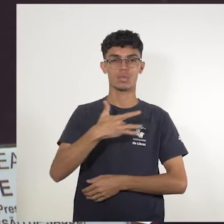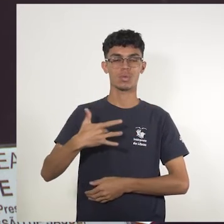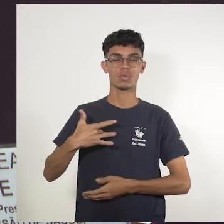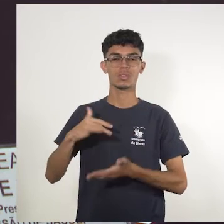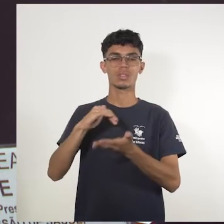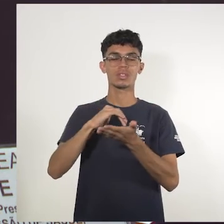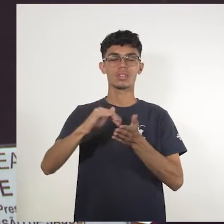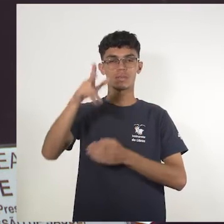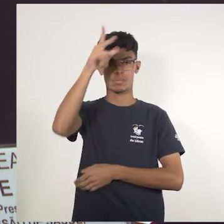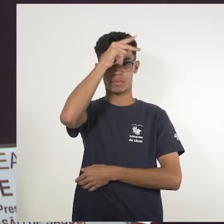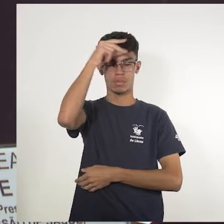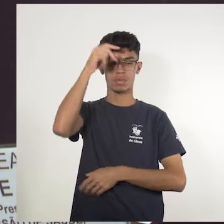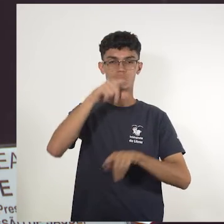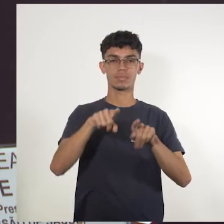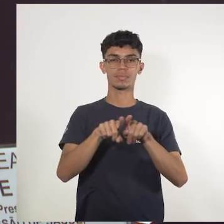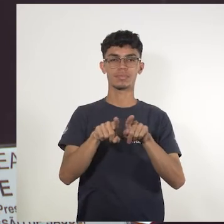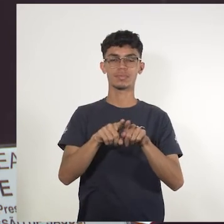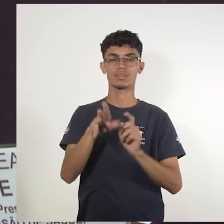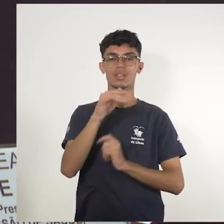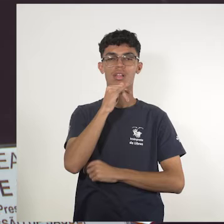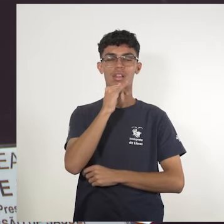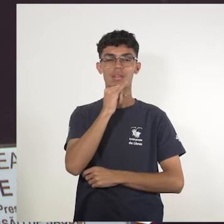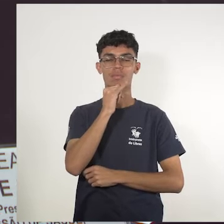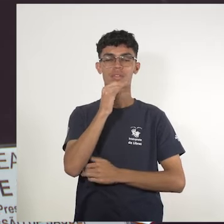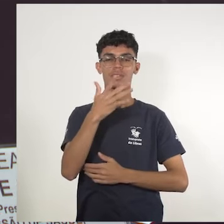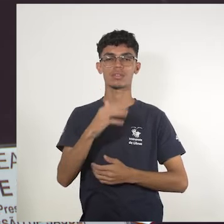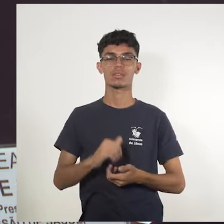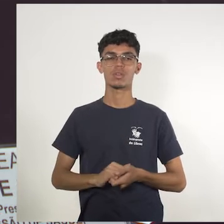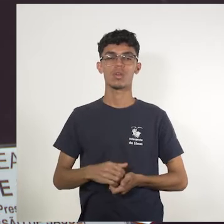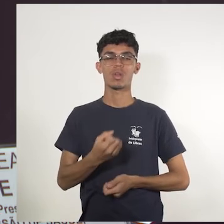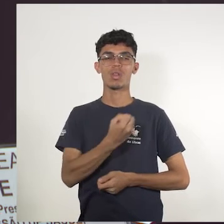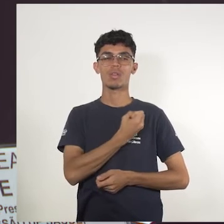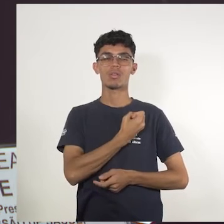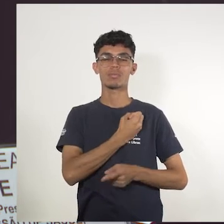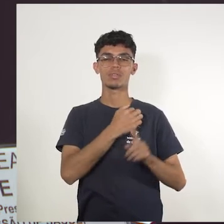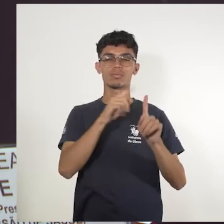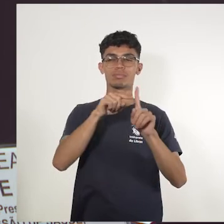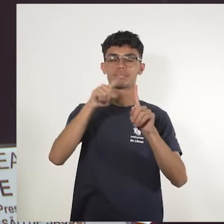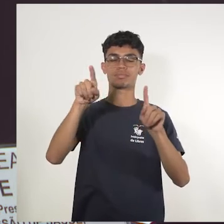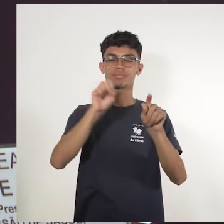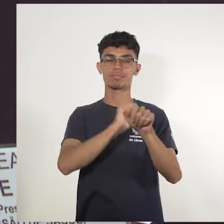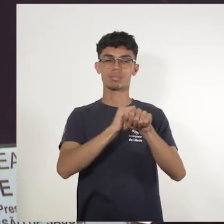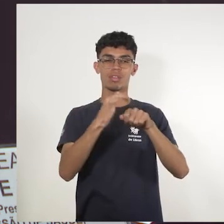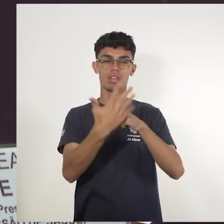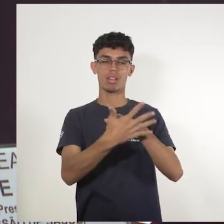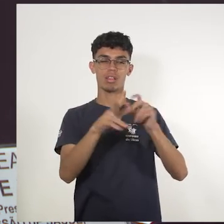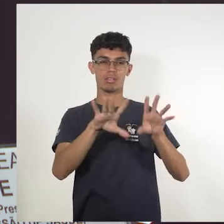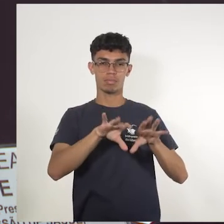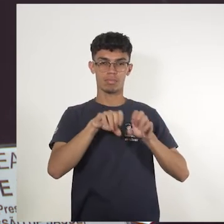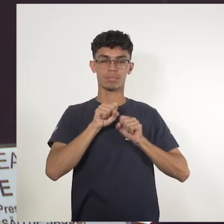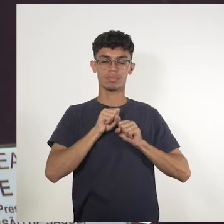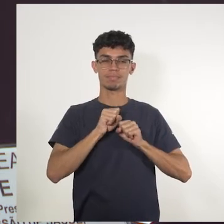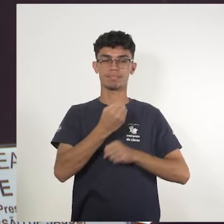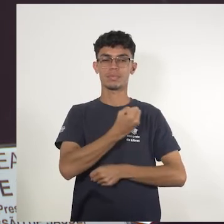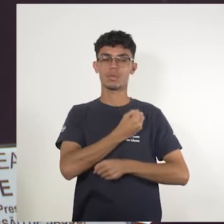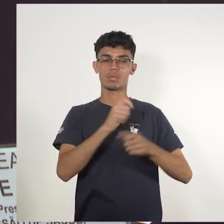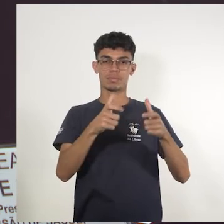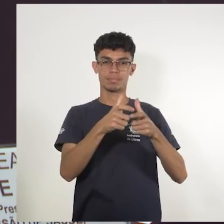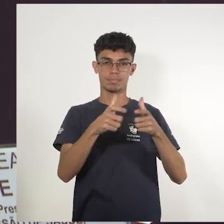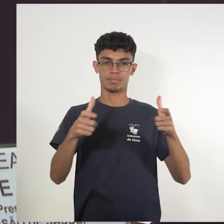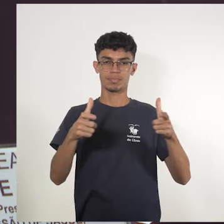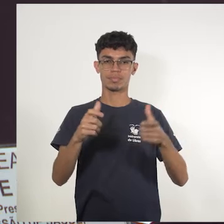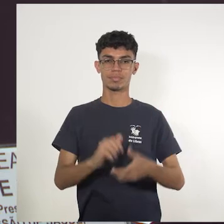que se a gente tirar por base, por exemplo, o contato, que é um número muito expressivo, o contato com o vírus da população, um número altíssimo, a gente já tem